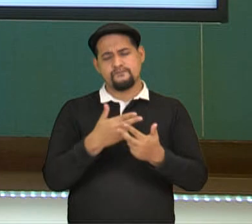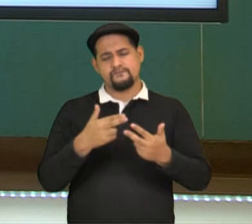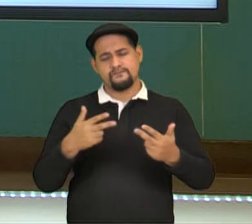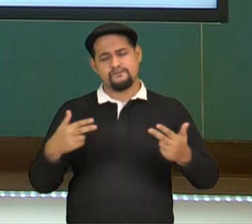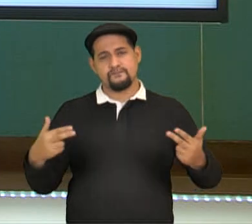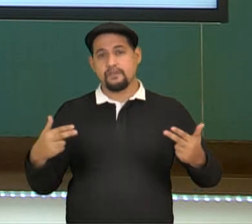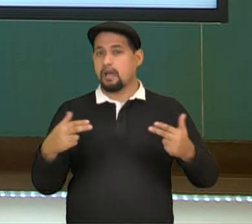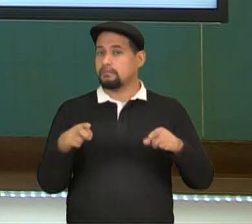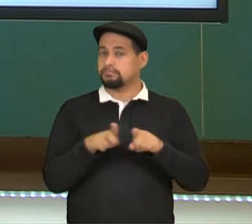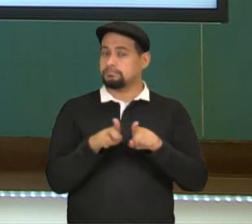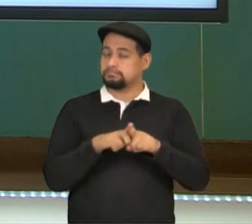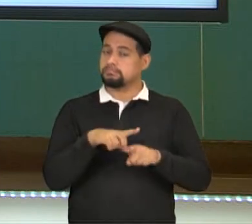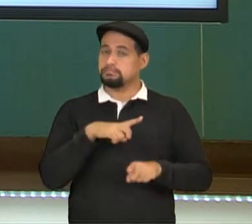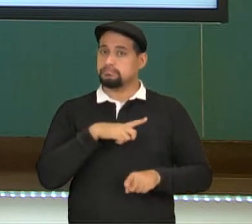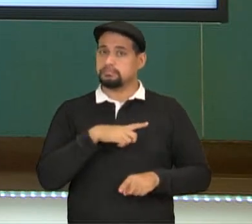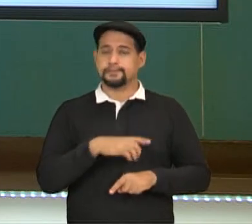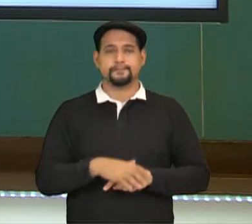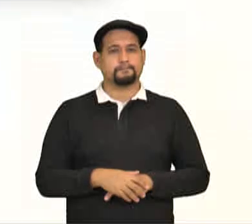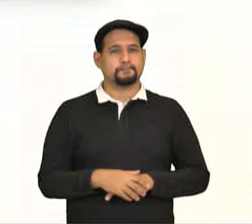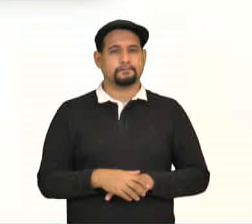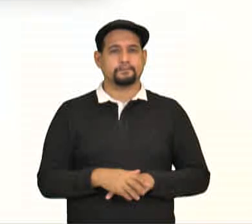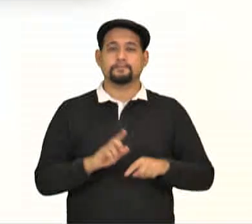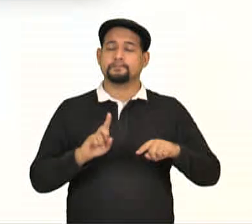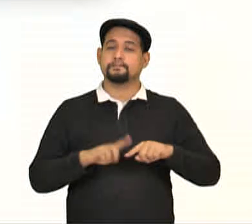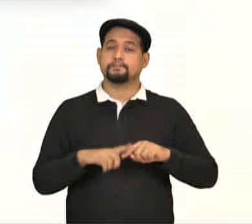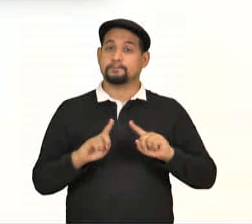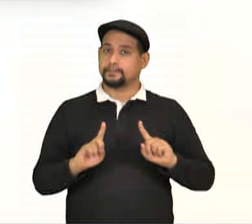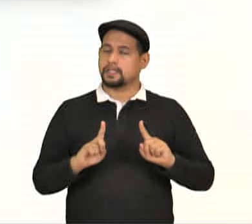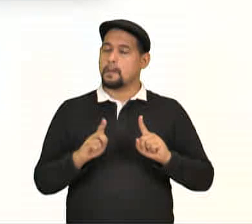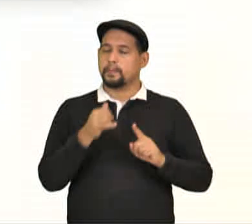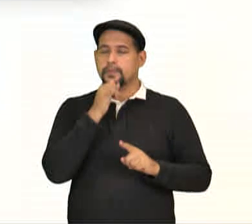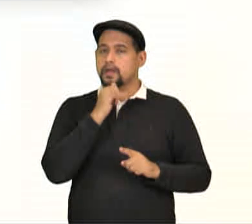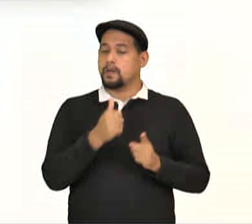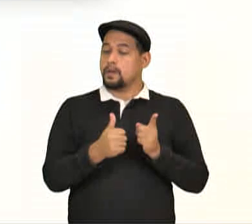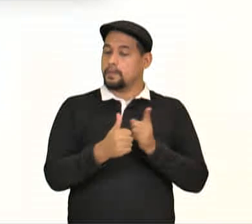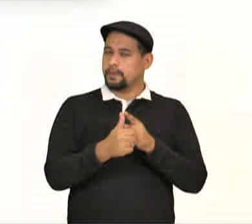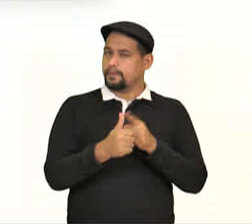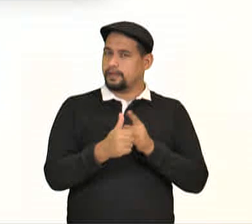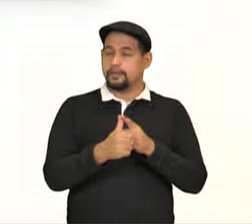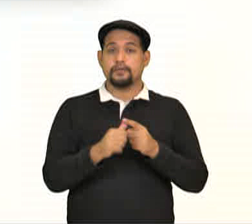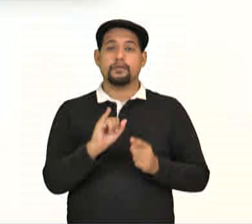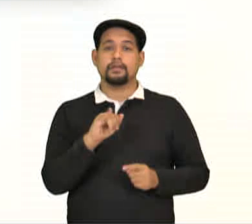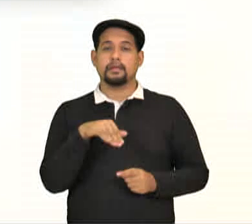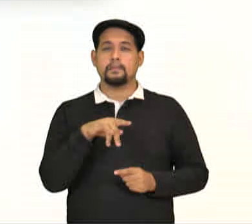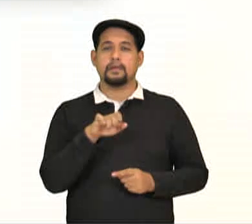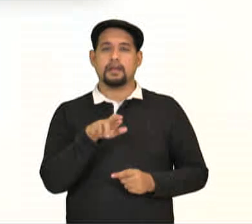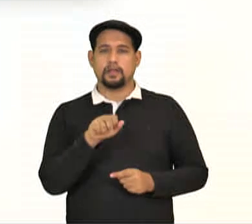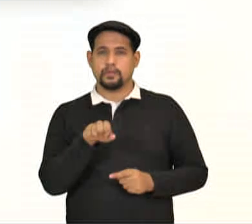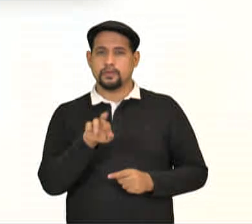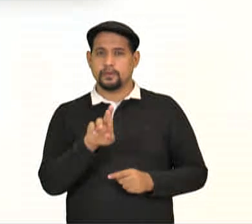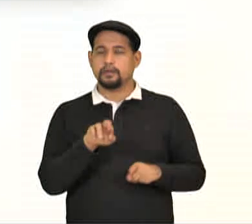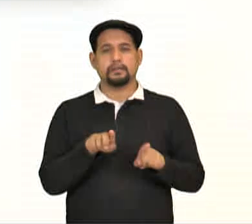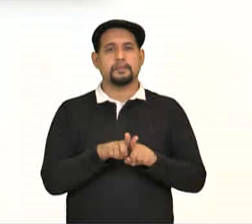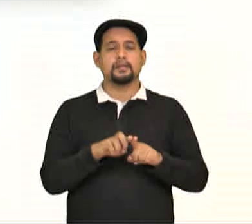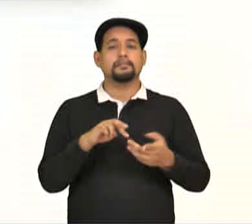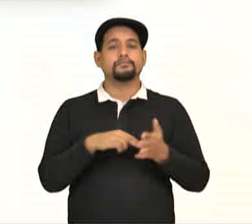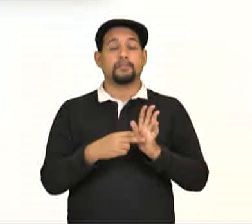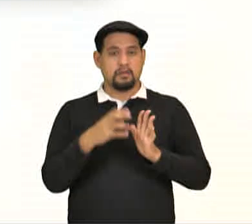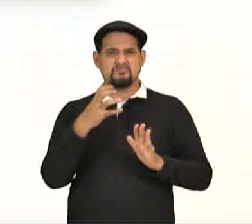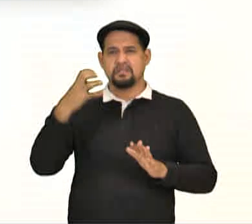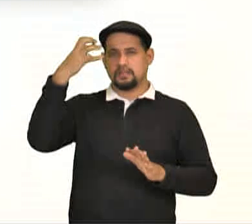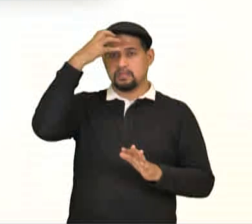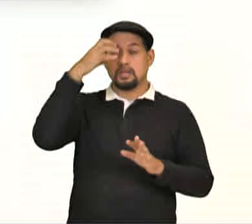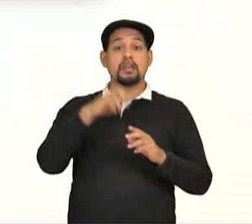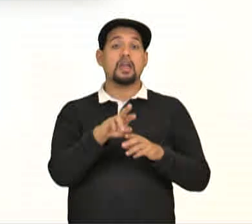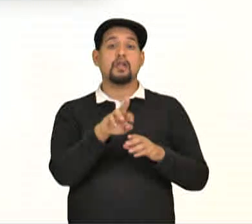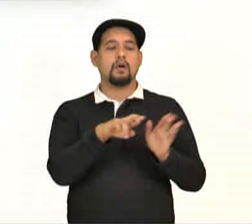que o Império Bizantino teve? Então, ele era considerado, primeiro, o imperador, né? Em Bizâncio, ele era considerado o representante de Deus